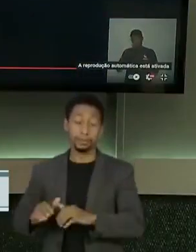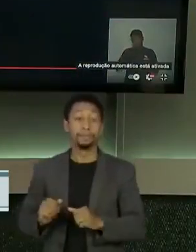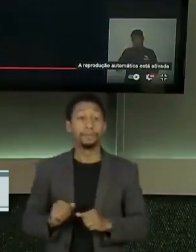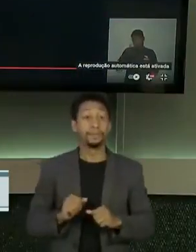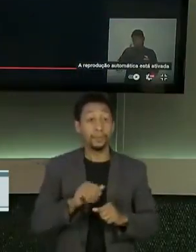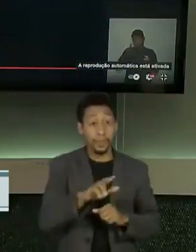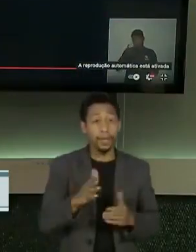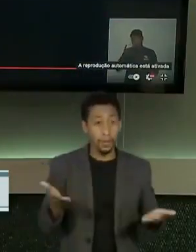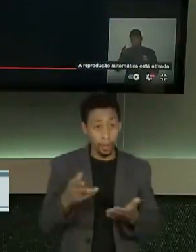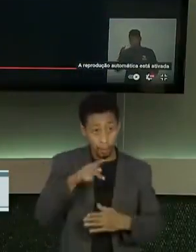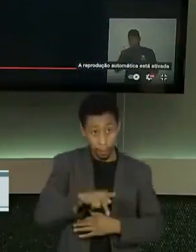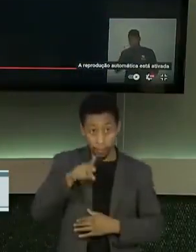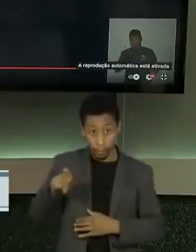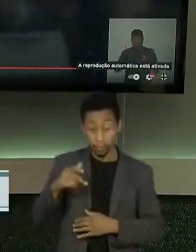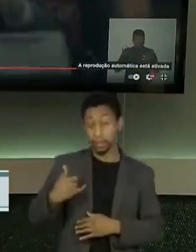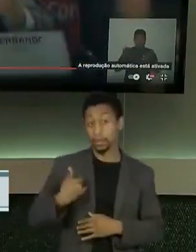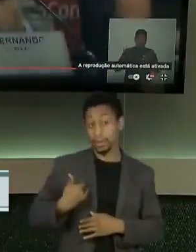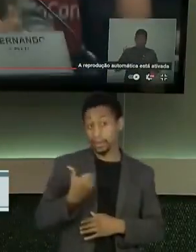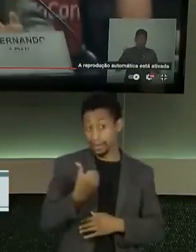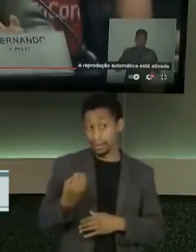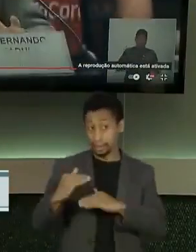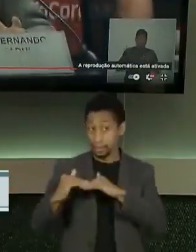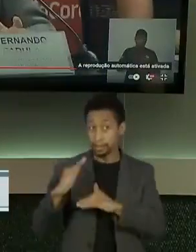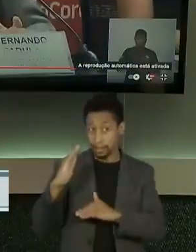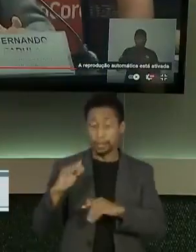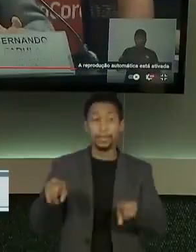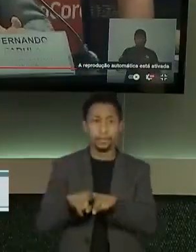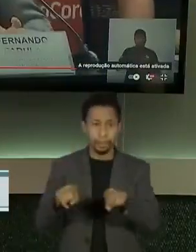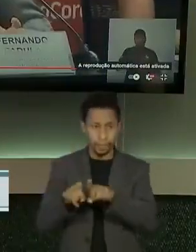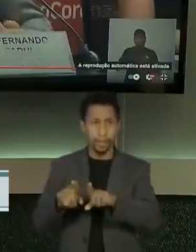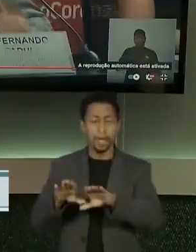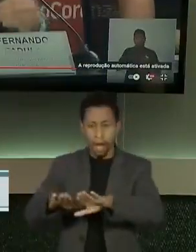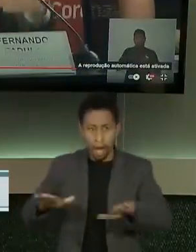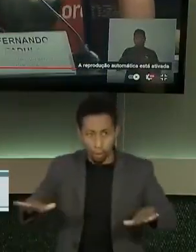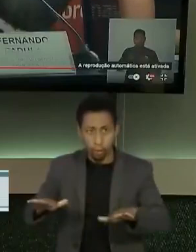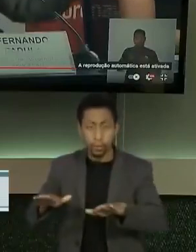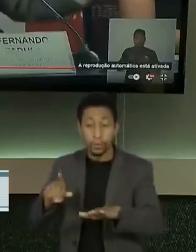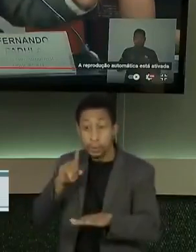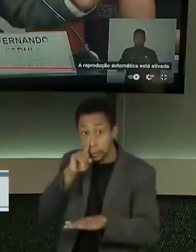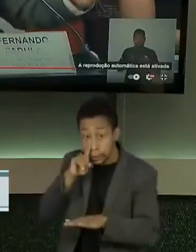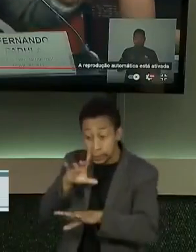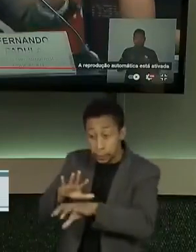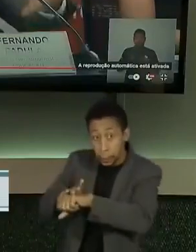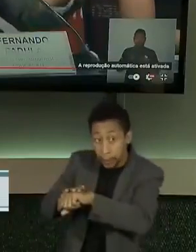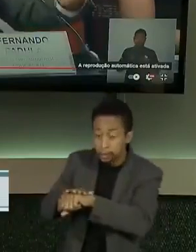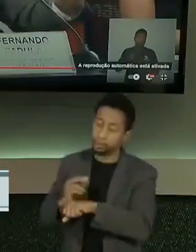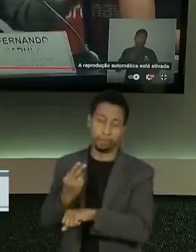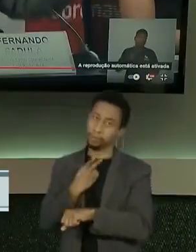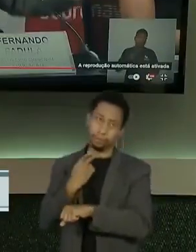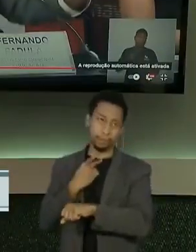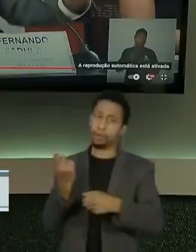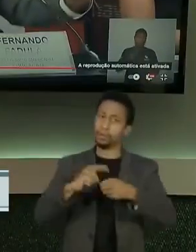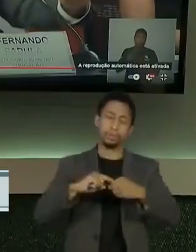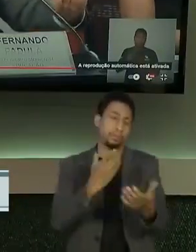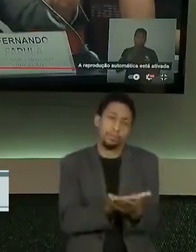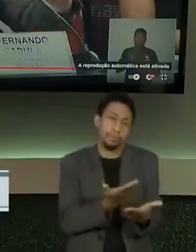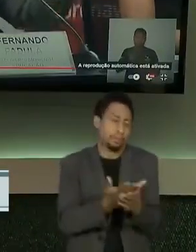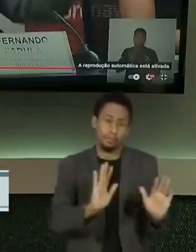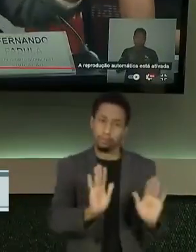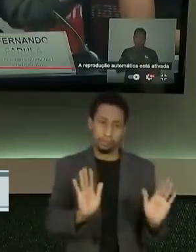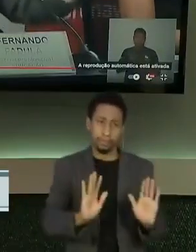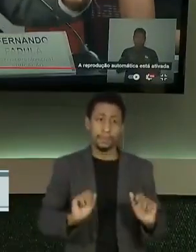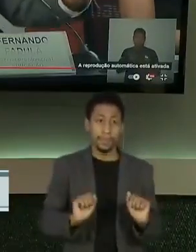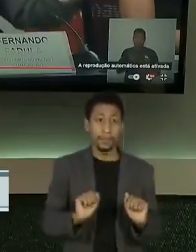enquanto, professores com mais de 60 anos e alunos com comorbidades ainda não voltam para as escolas.